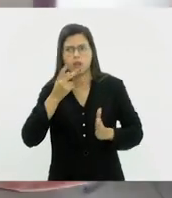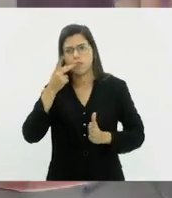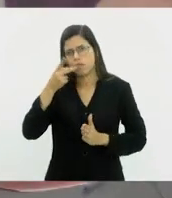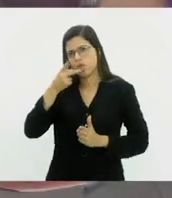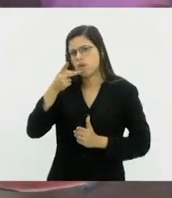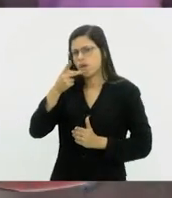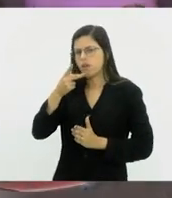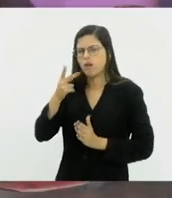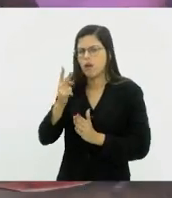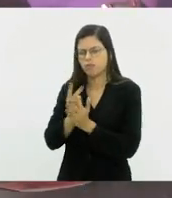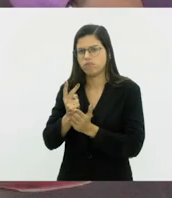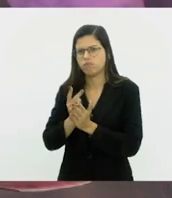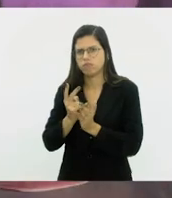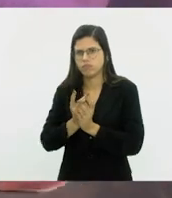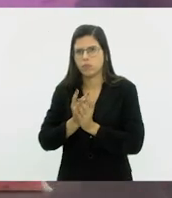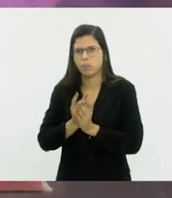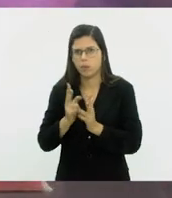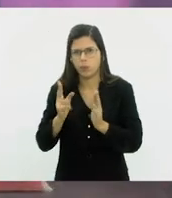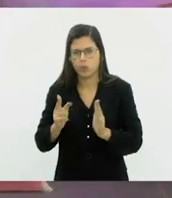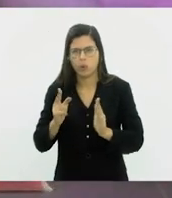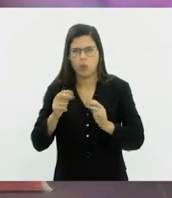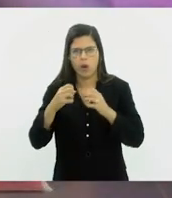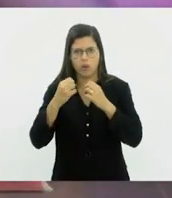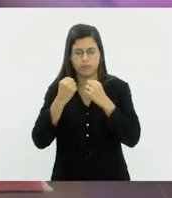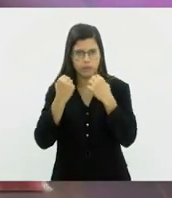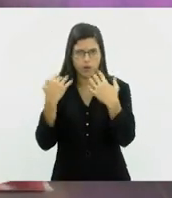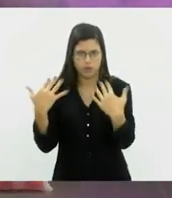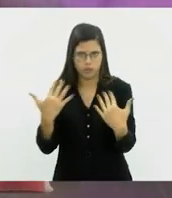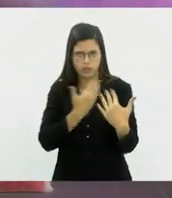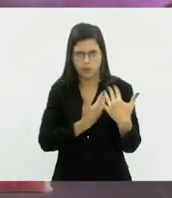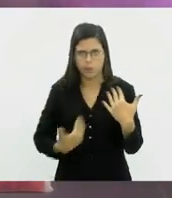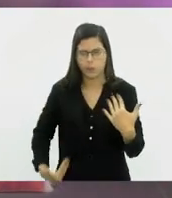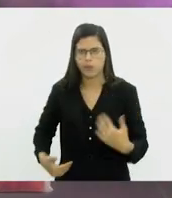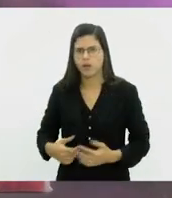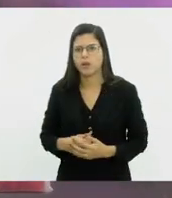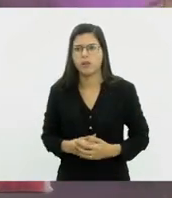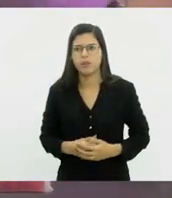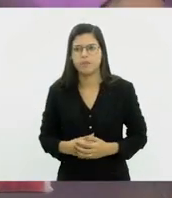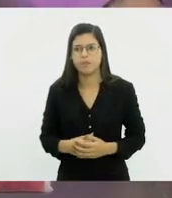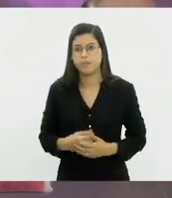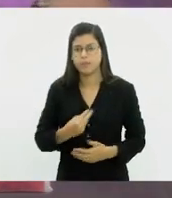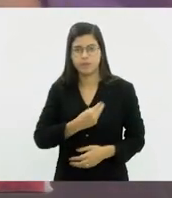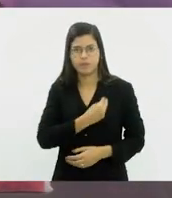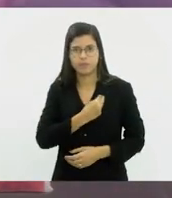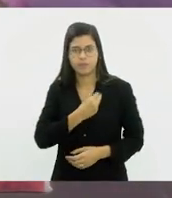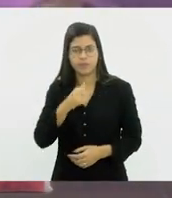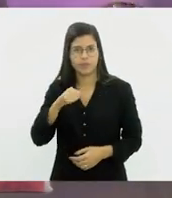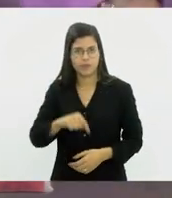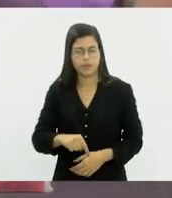como acontece em todas as as audiências públicas né e tão presente